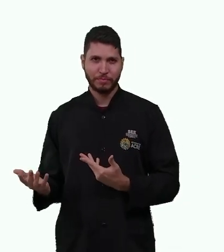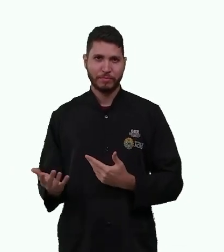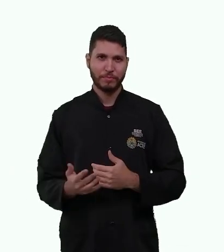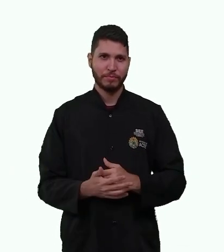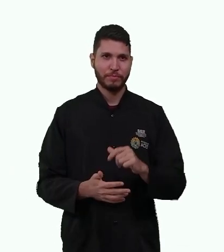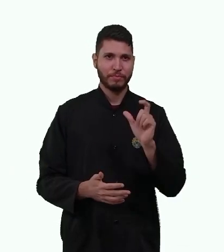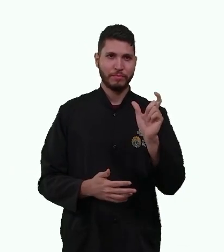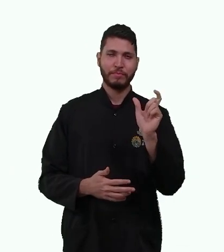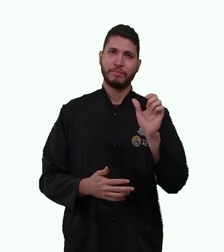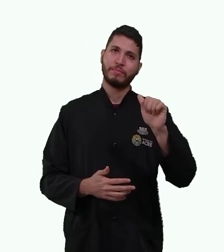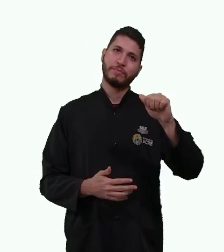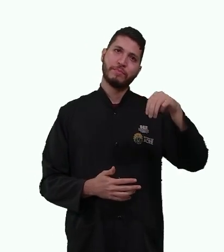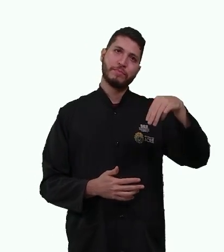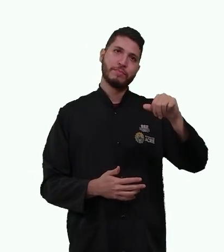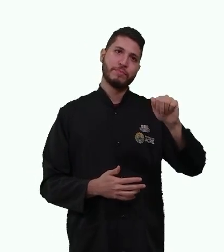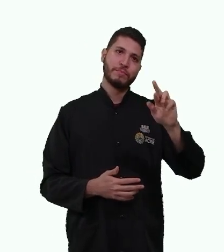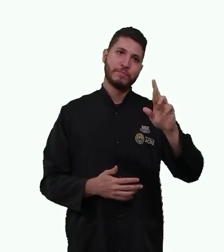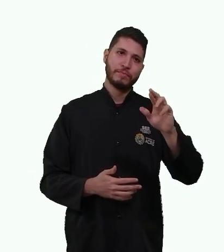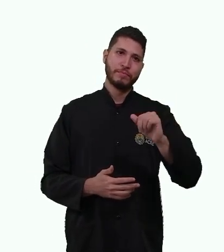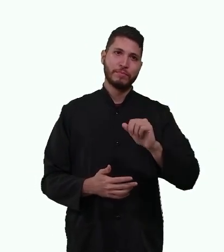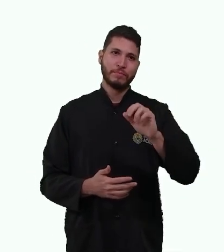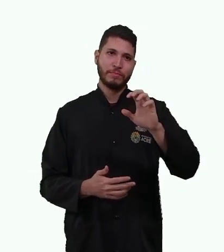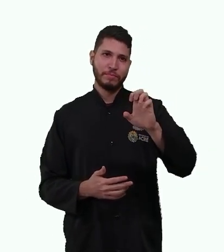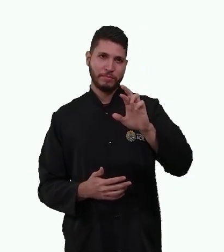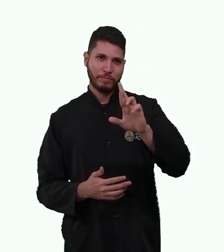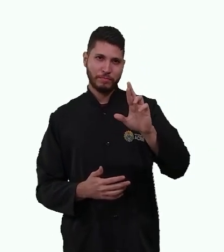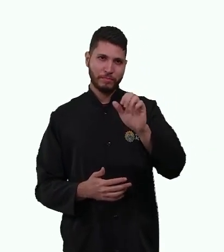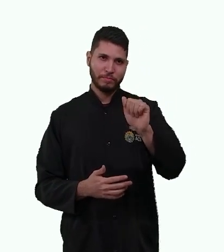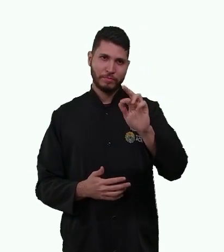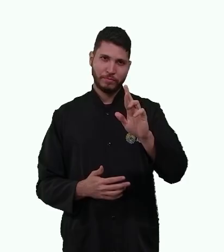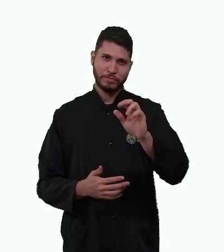palavra amar, errar,